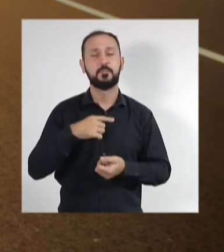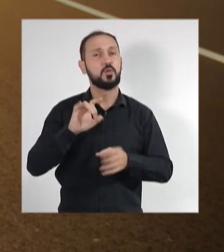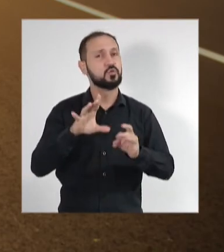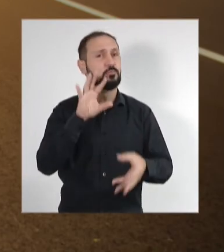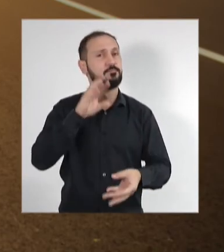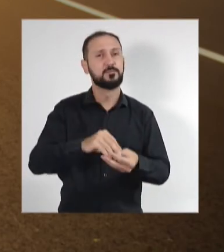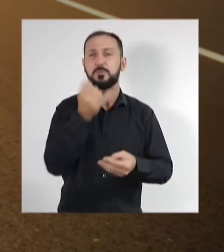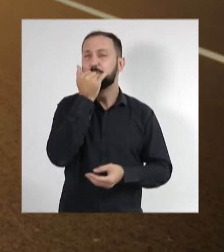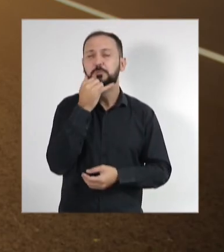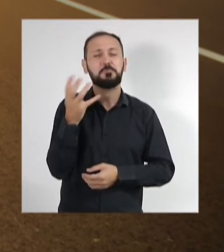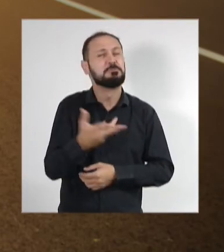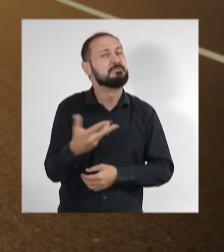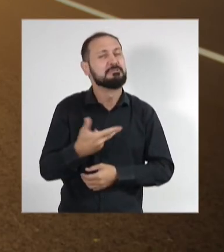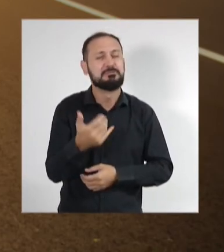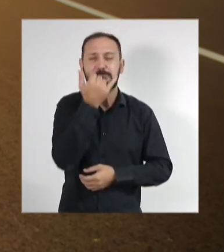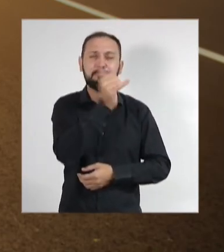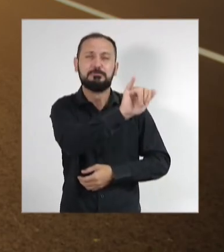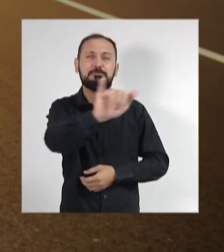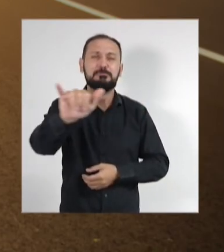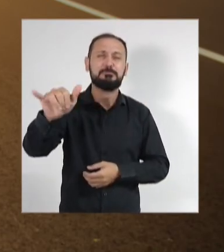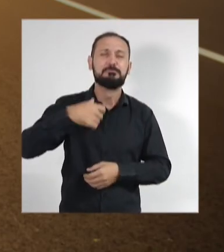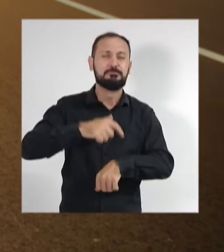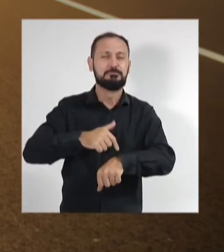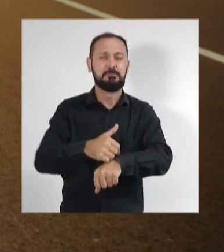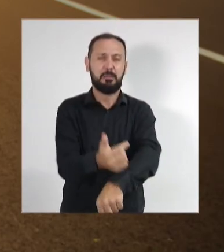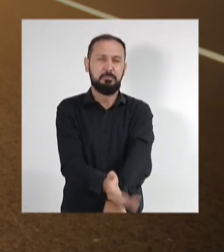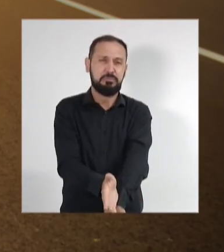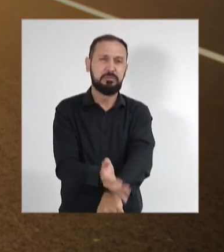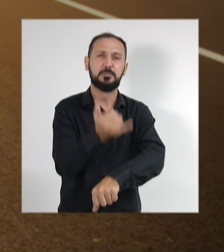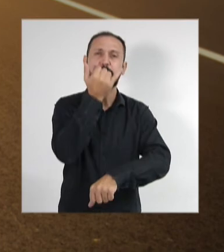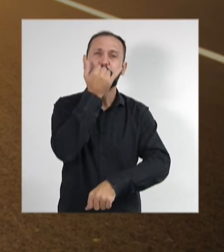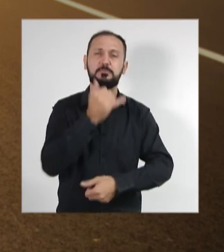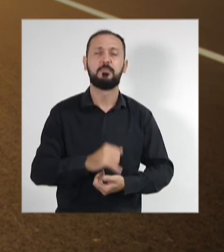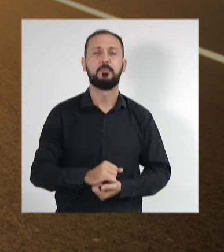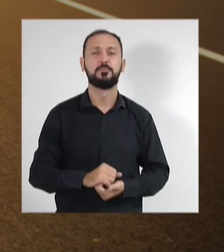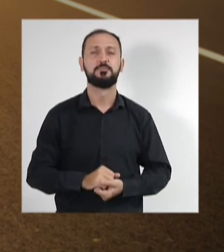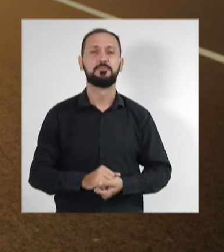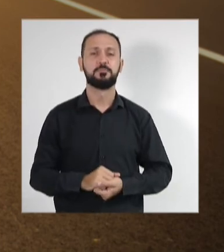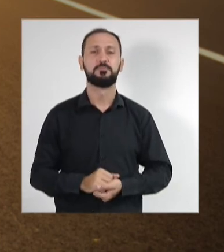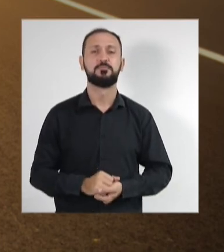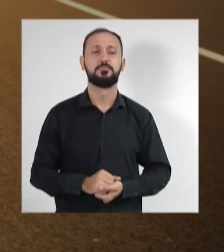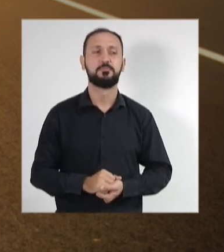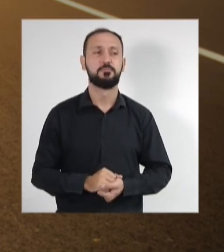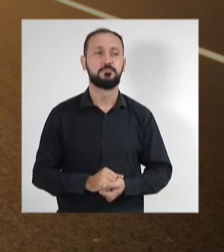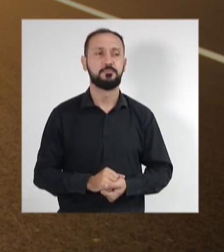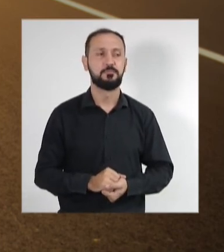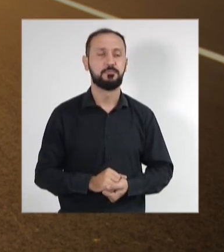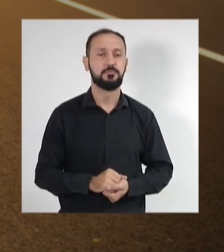Basicamente é isso, eu tive que correr, eu peço desculpas por ter ultrapassado bastante o tempo. Agradeço.